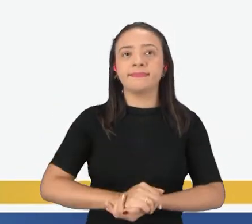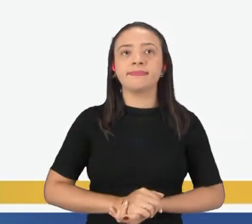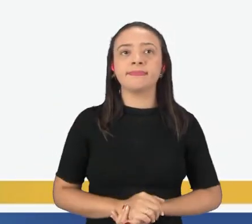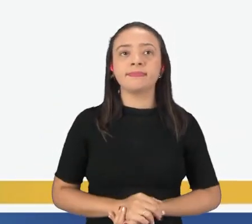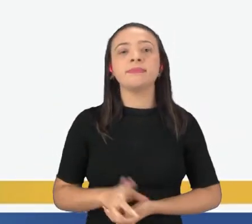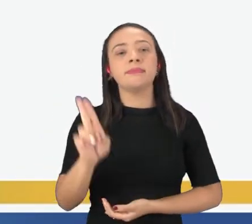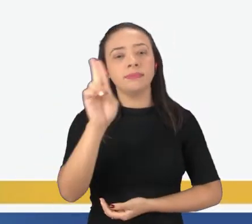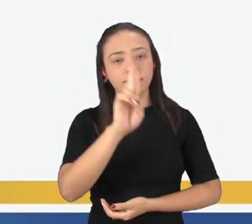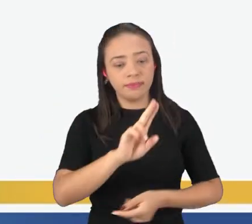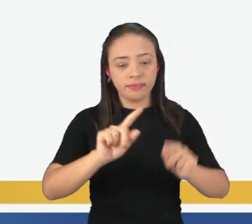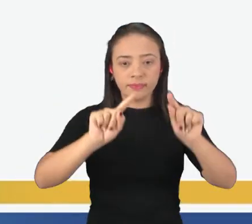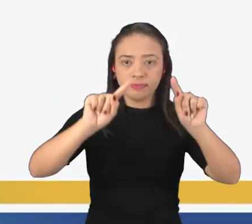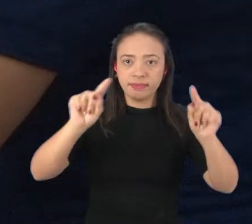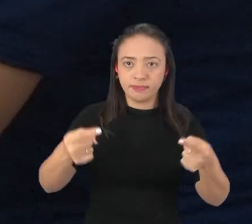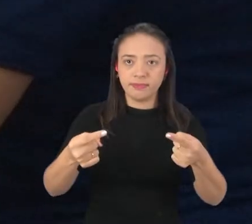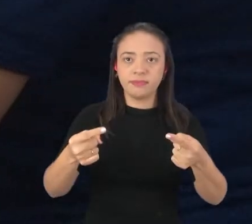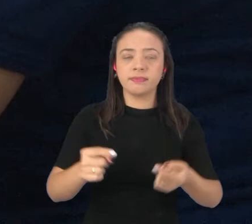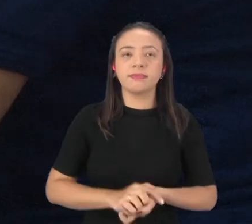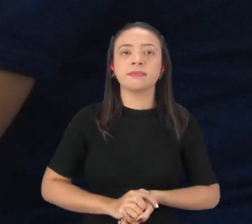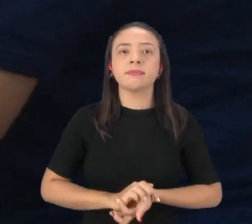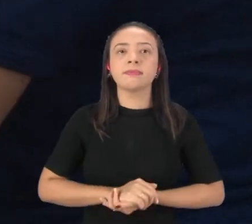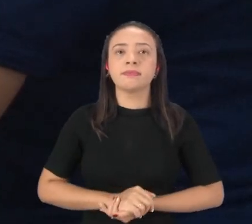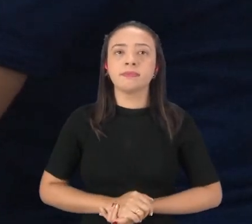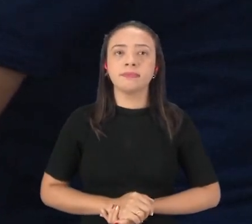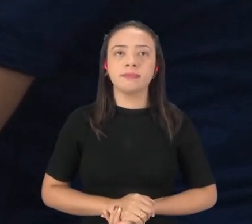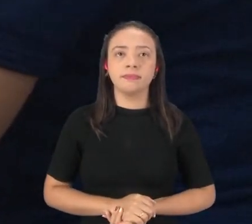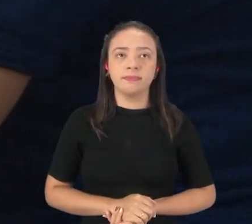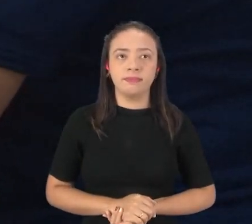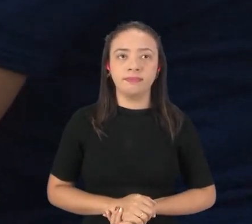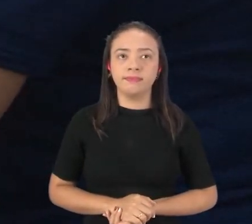usa os parênteses, né?